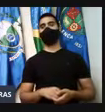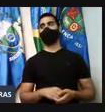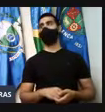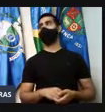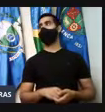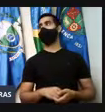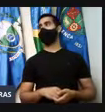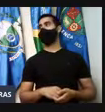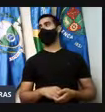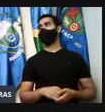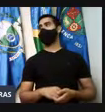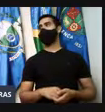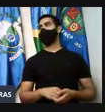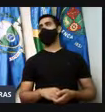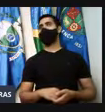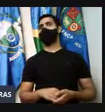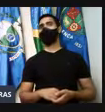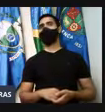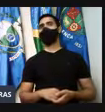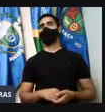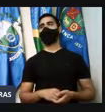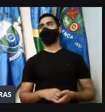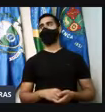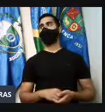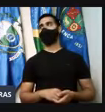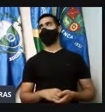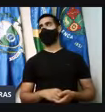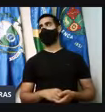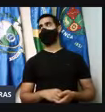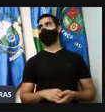fazer uso da palavra, o vereador Marcelo, está justificado, Marcos